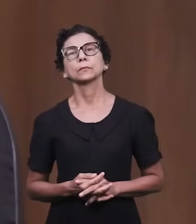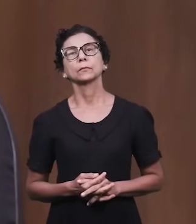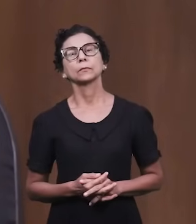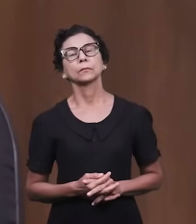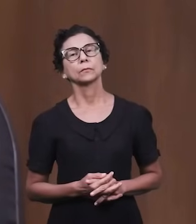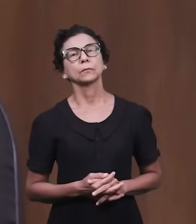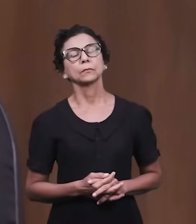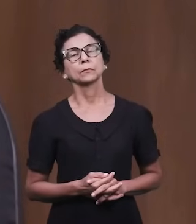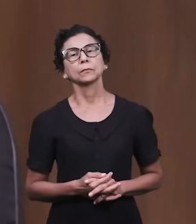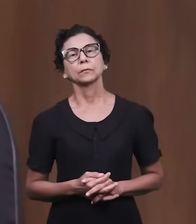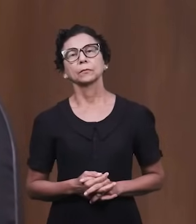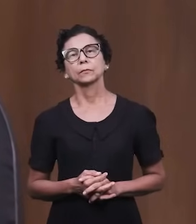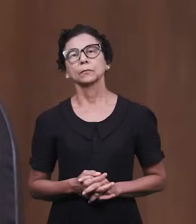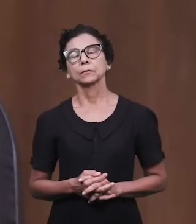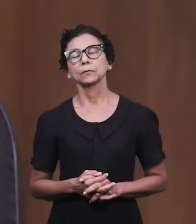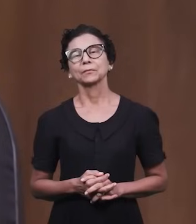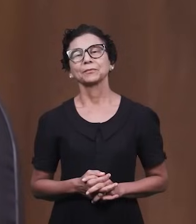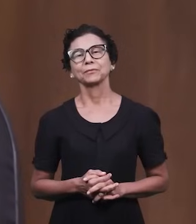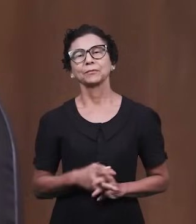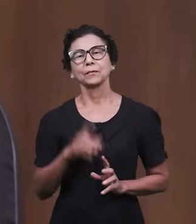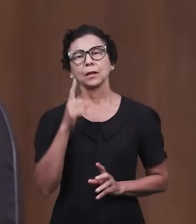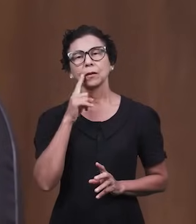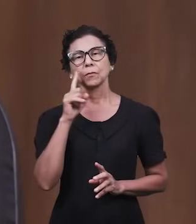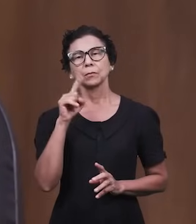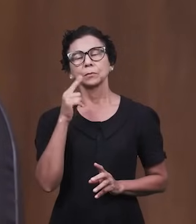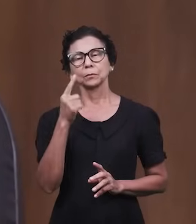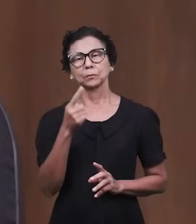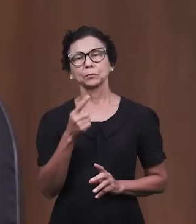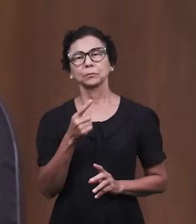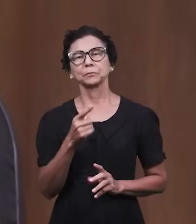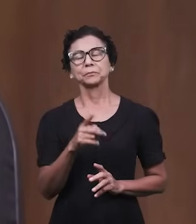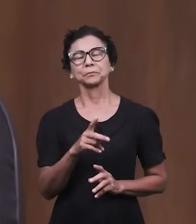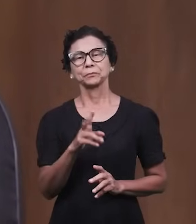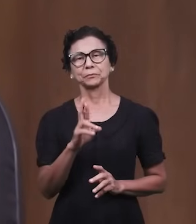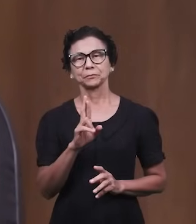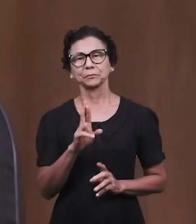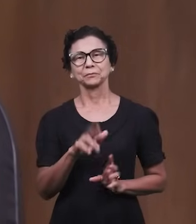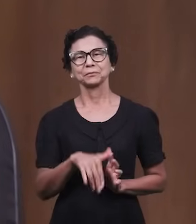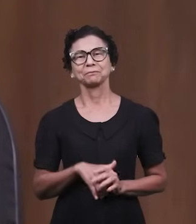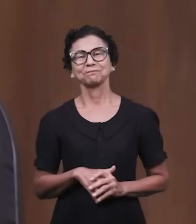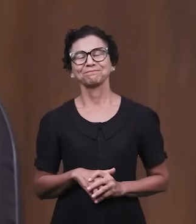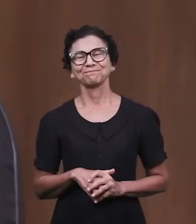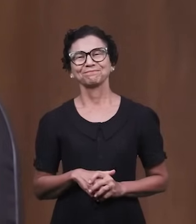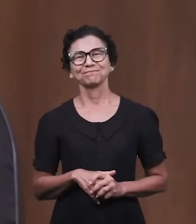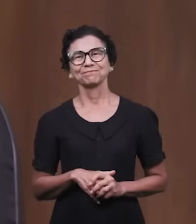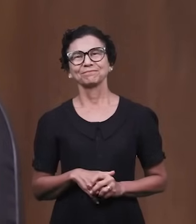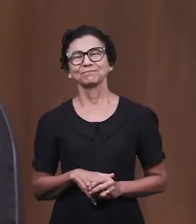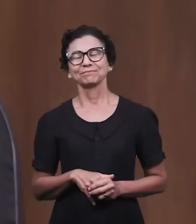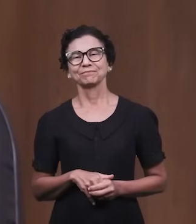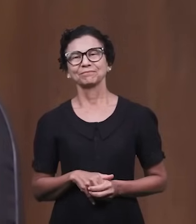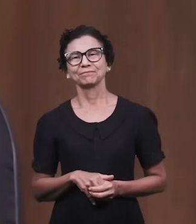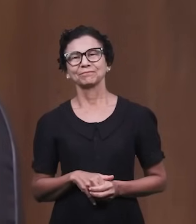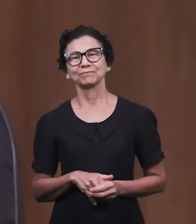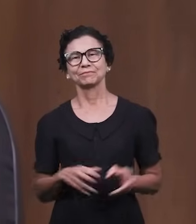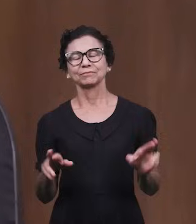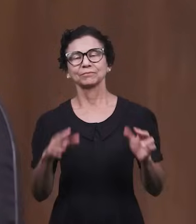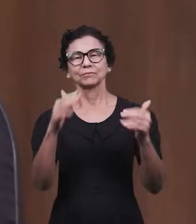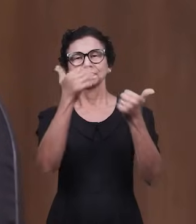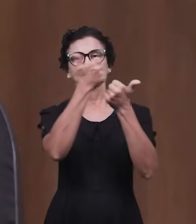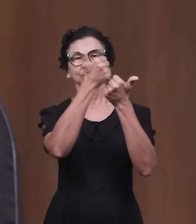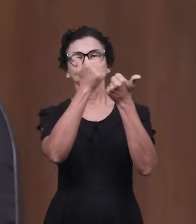é o início da resposta sobre essa pergunta que essa pessoa fez sobre a nossa hierarquia, não